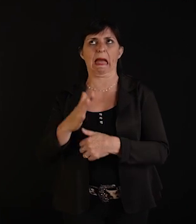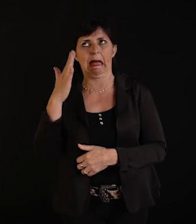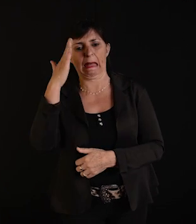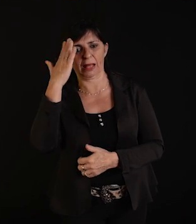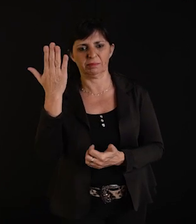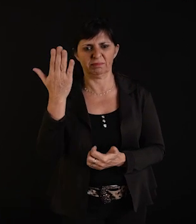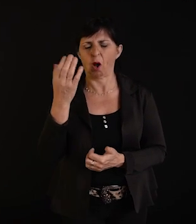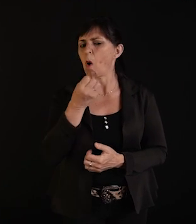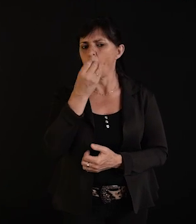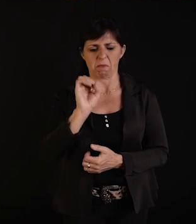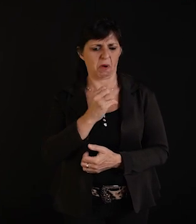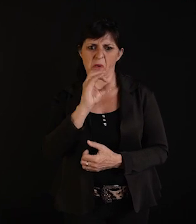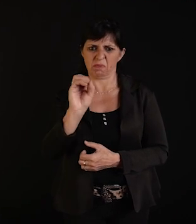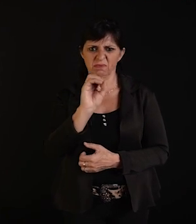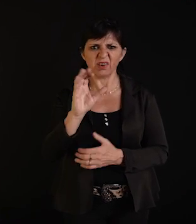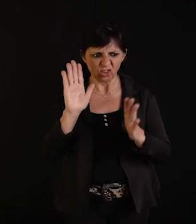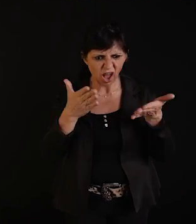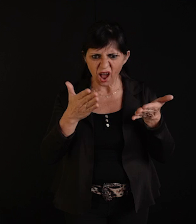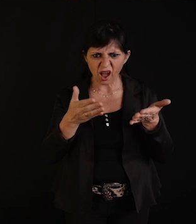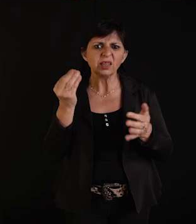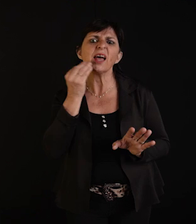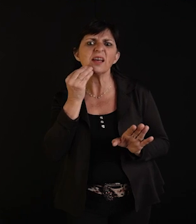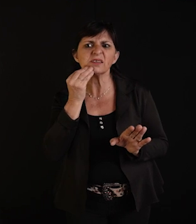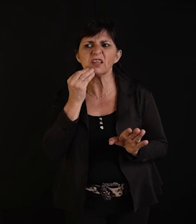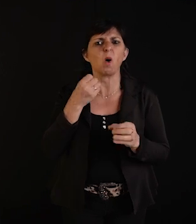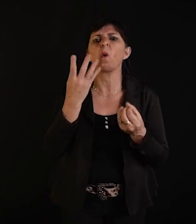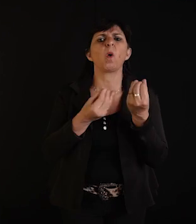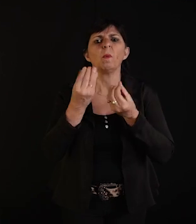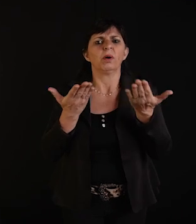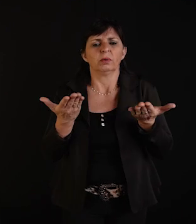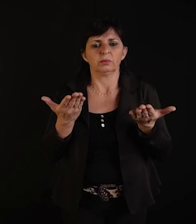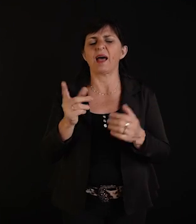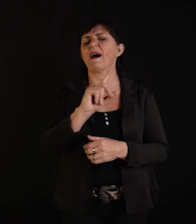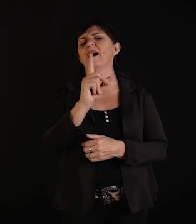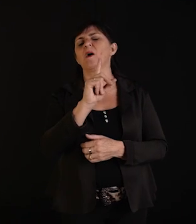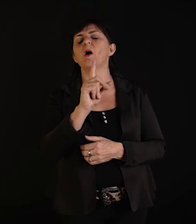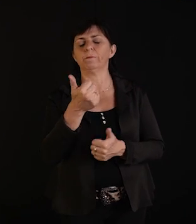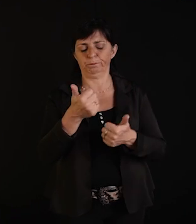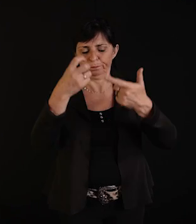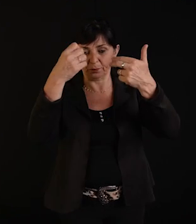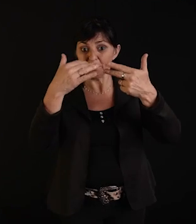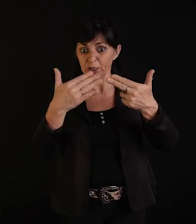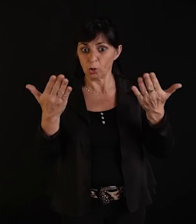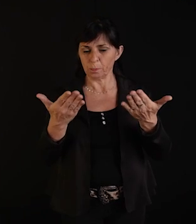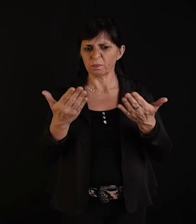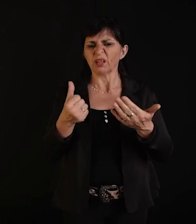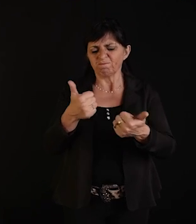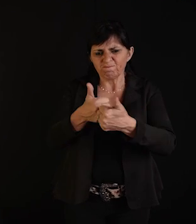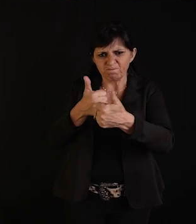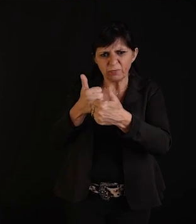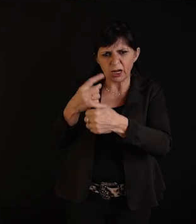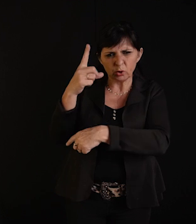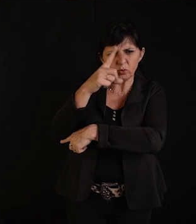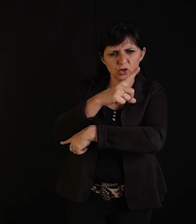mas como assim, já vou tocar, não tem que fazer um teste?" Daí ele falou: "Não, é o seguinte, ó, daqui uns dias nós vamos